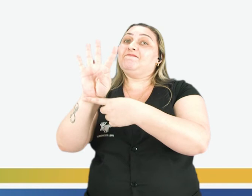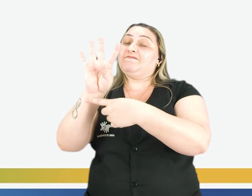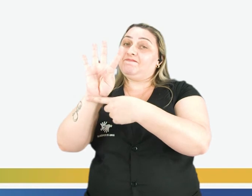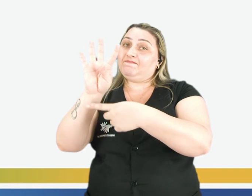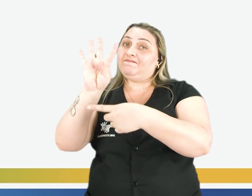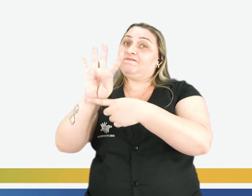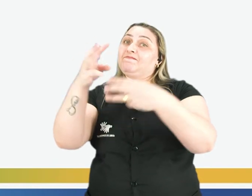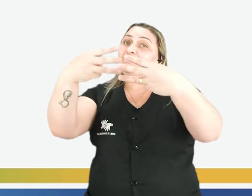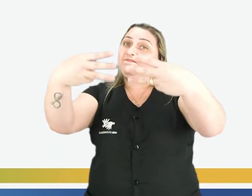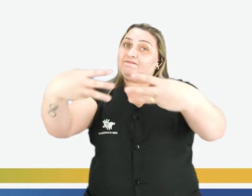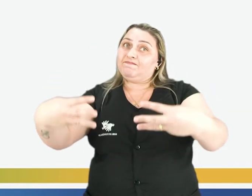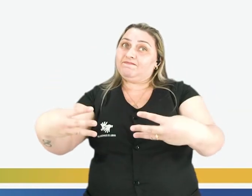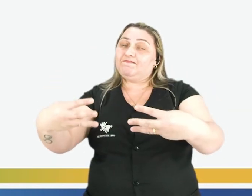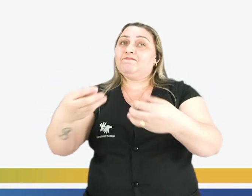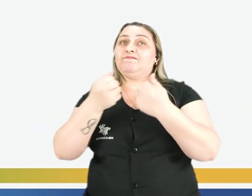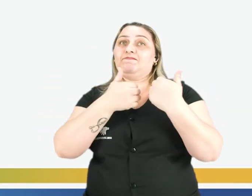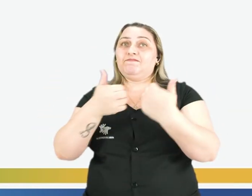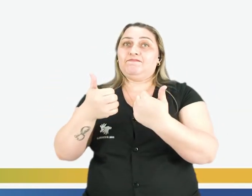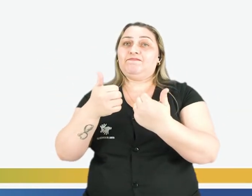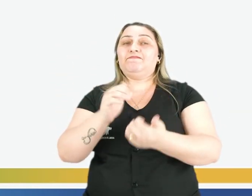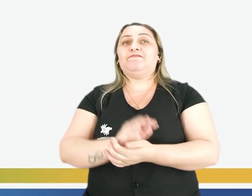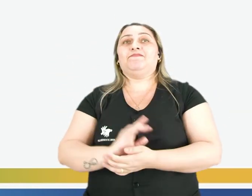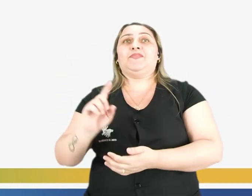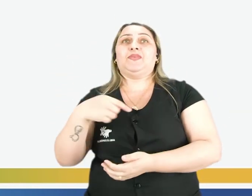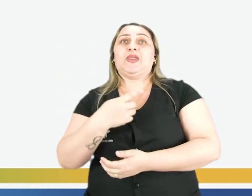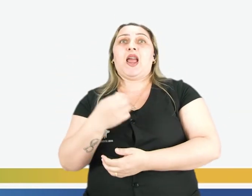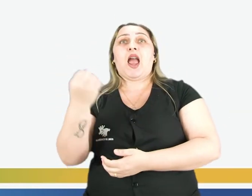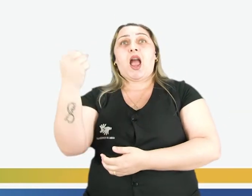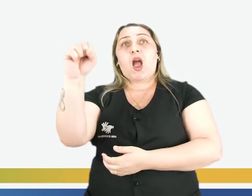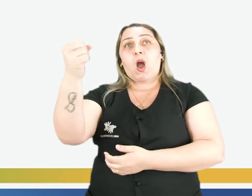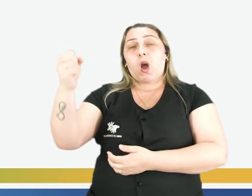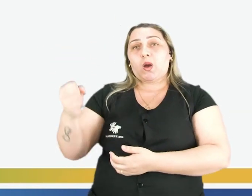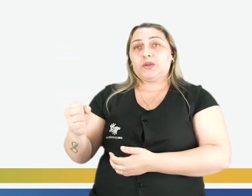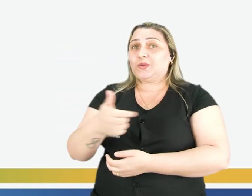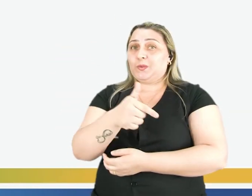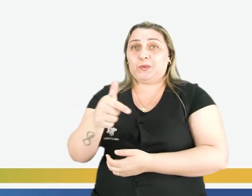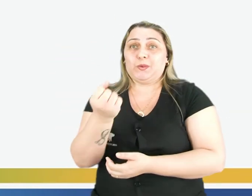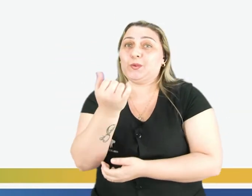estrofes. Tudo bem? E nós temos a 8. Nós